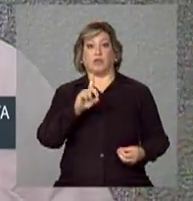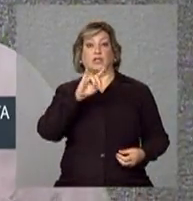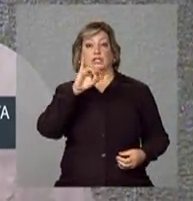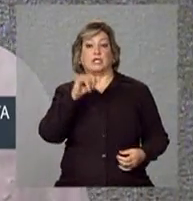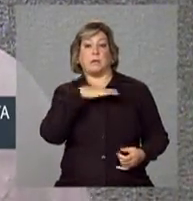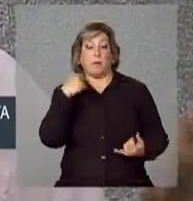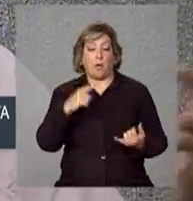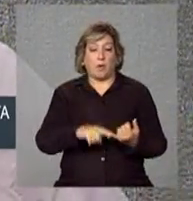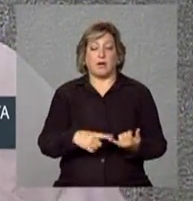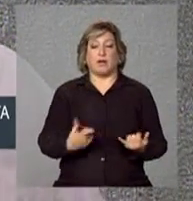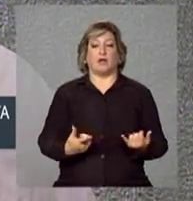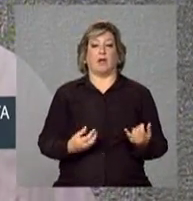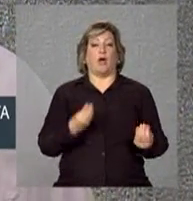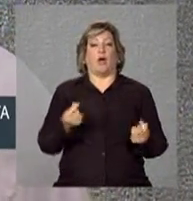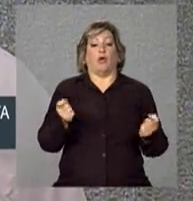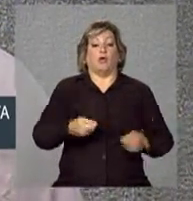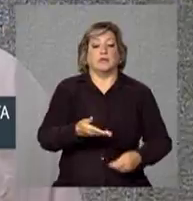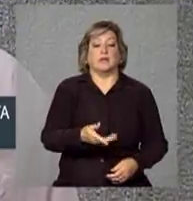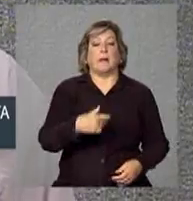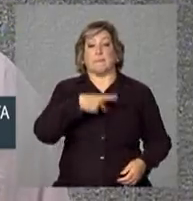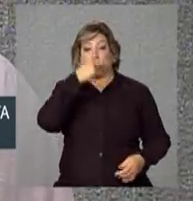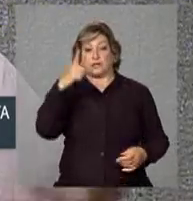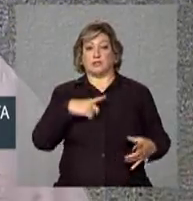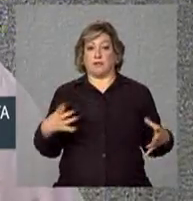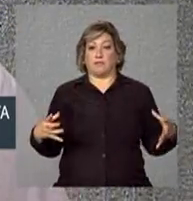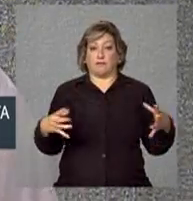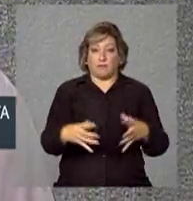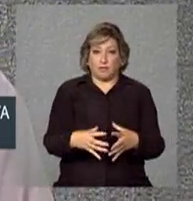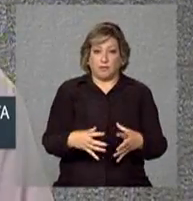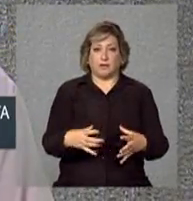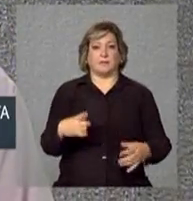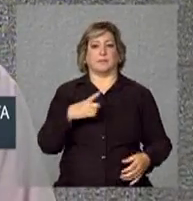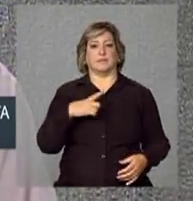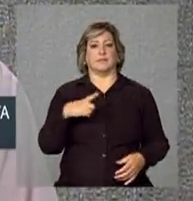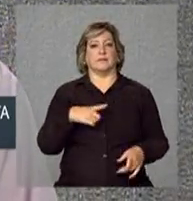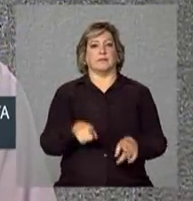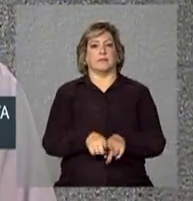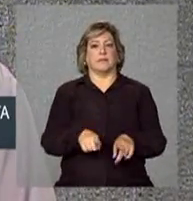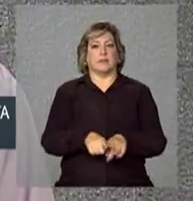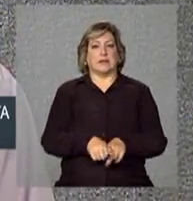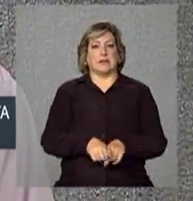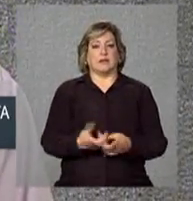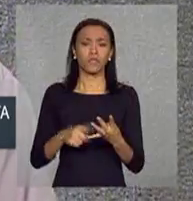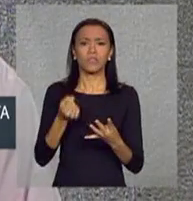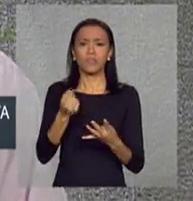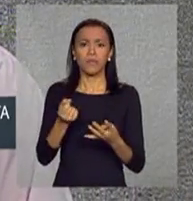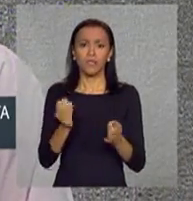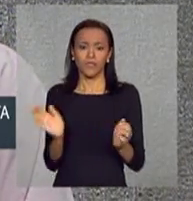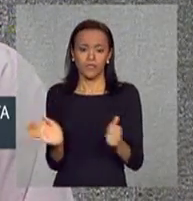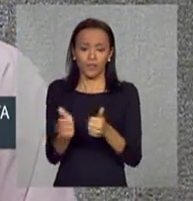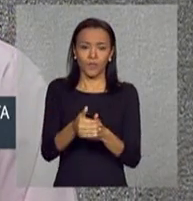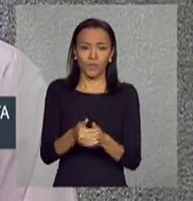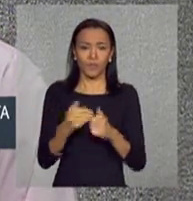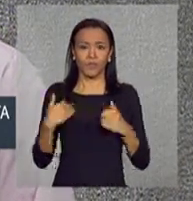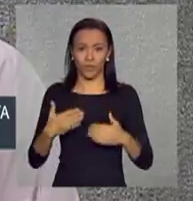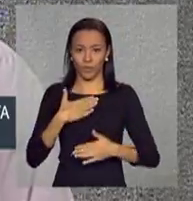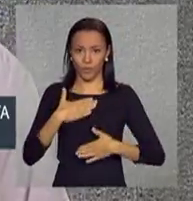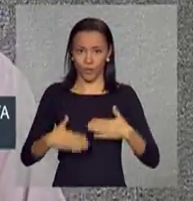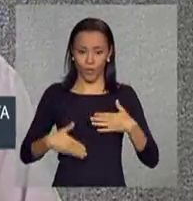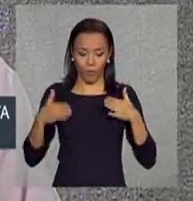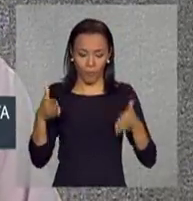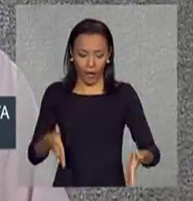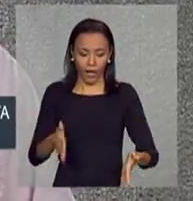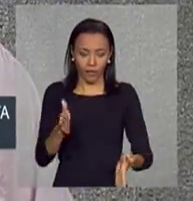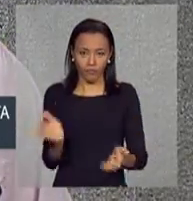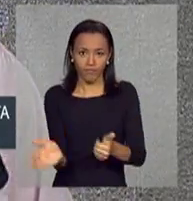morte, condições, pessoas que estavam envolvidas, local da ocultação do cadáver. Mas, por exemplo, para